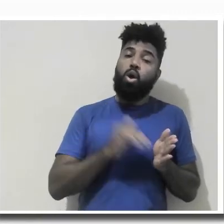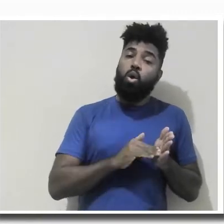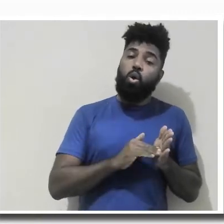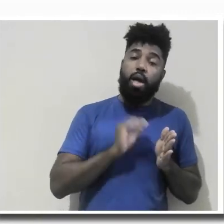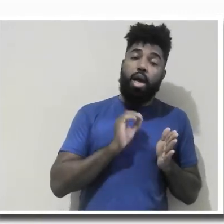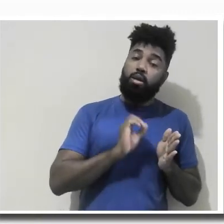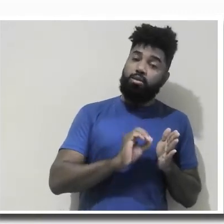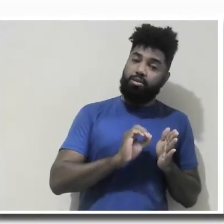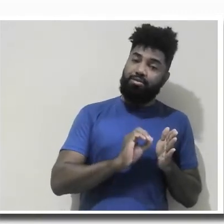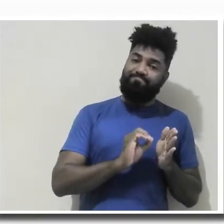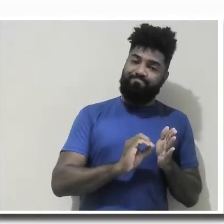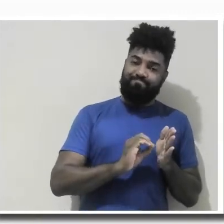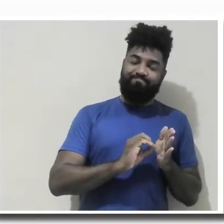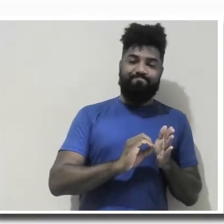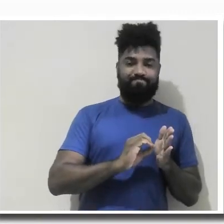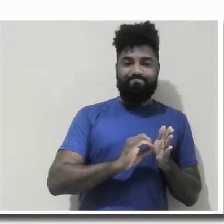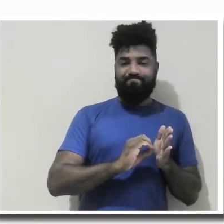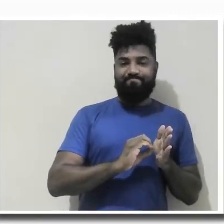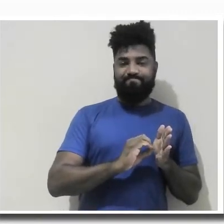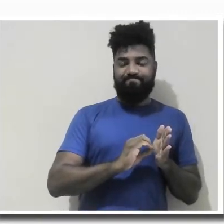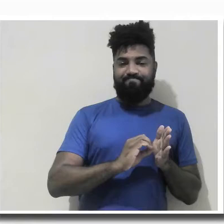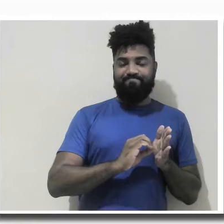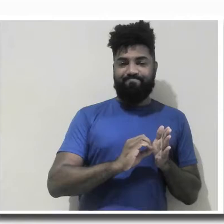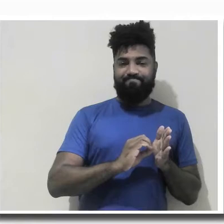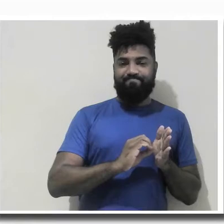naturais? É o número 0.